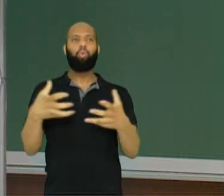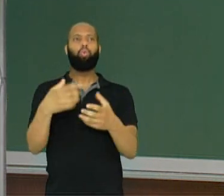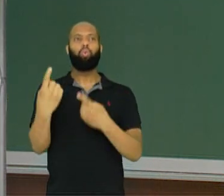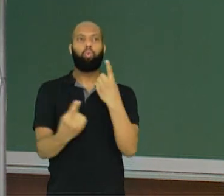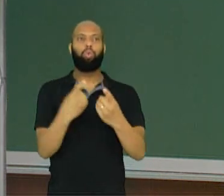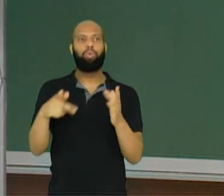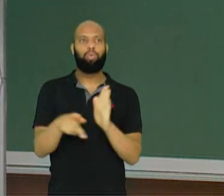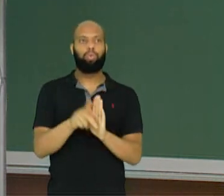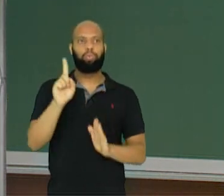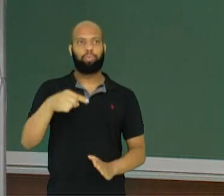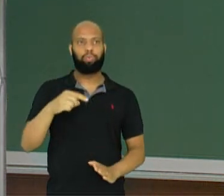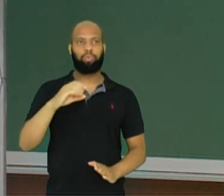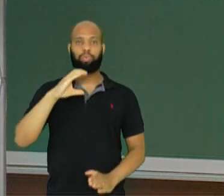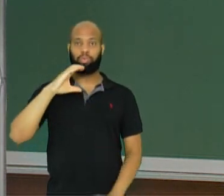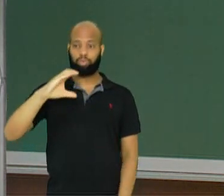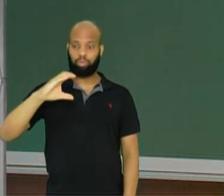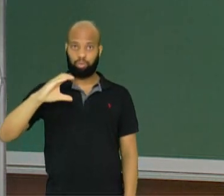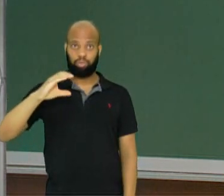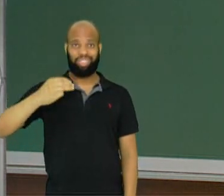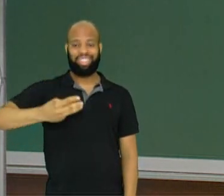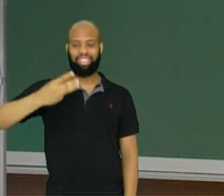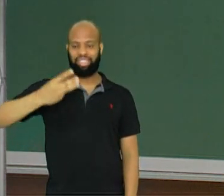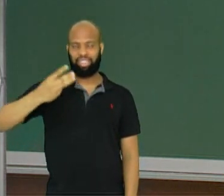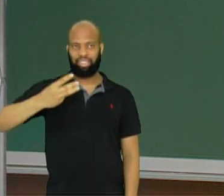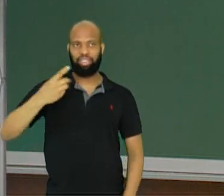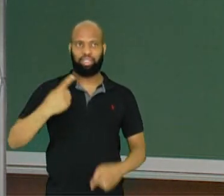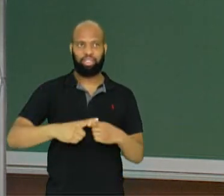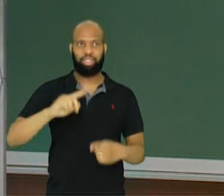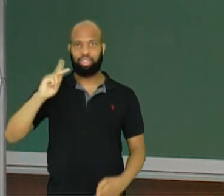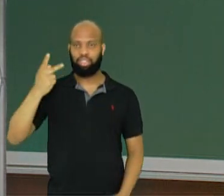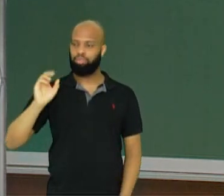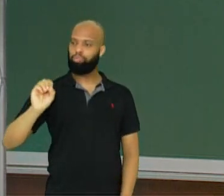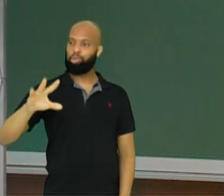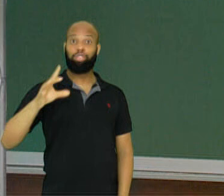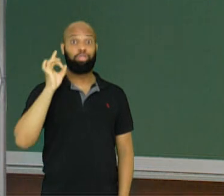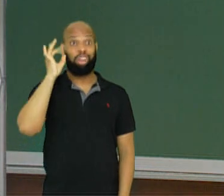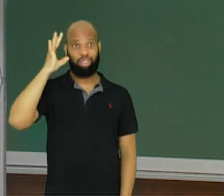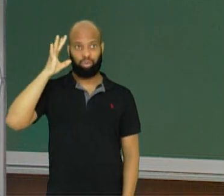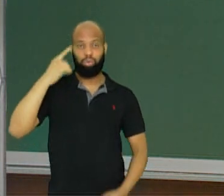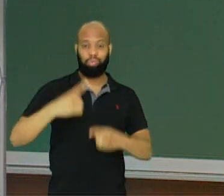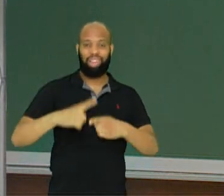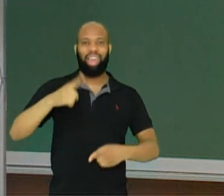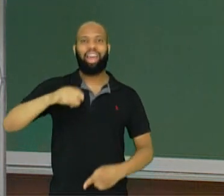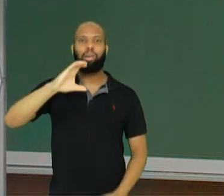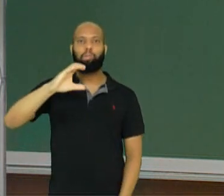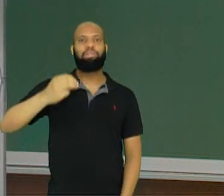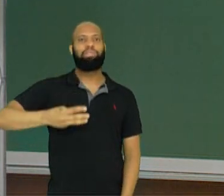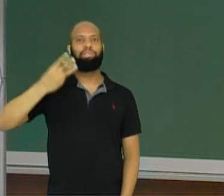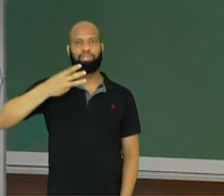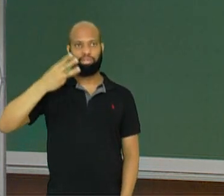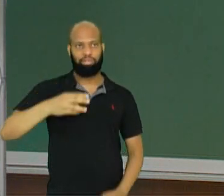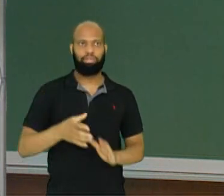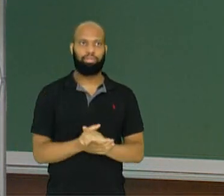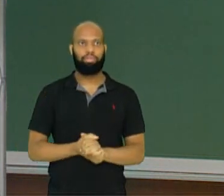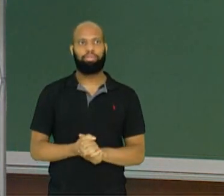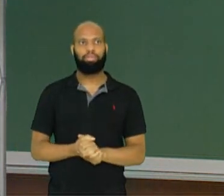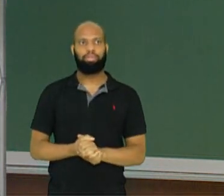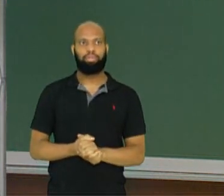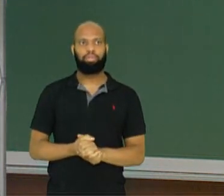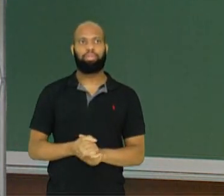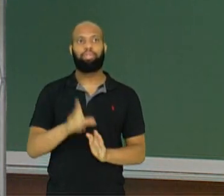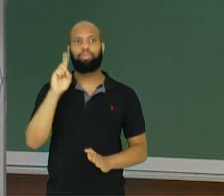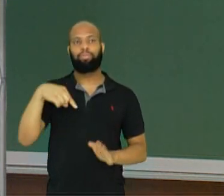seria o carbono terciário. Então, esse hidrogênio sairia mais fácil. A produção